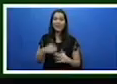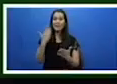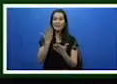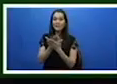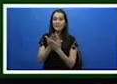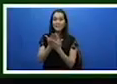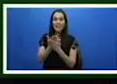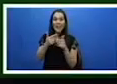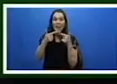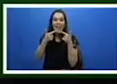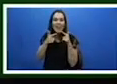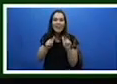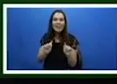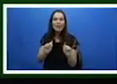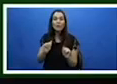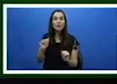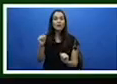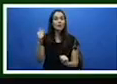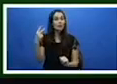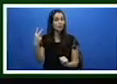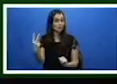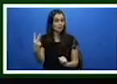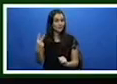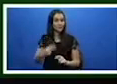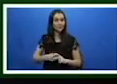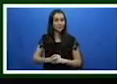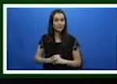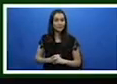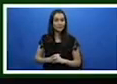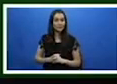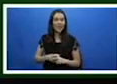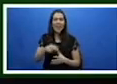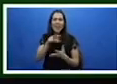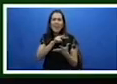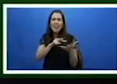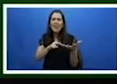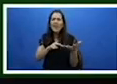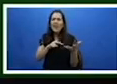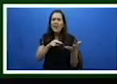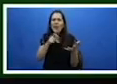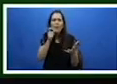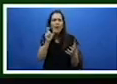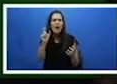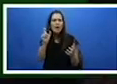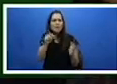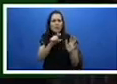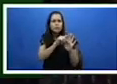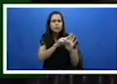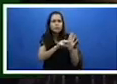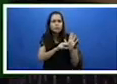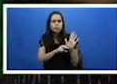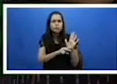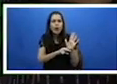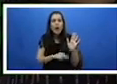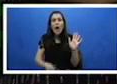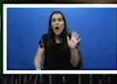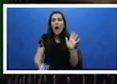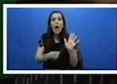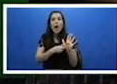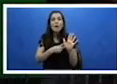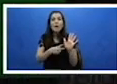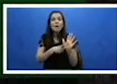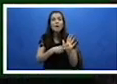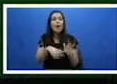Estudar a língua 2. Leia as palavras do quadro, prestando atenção ao